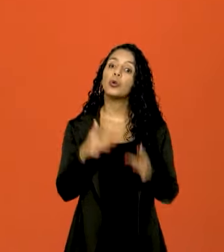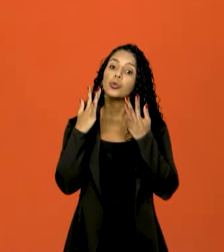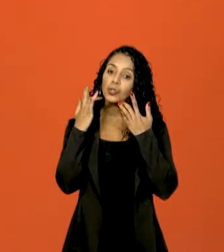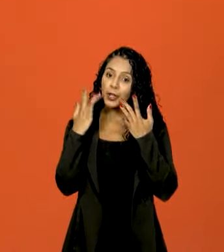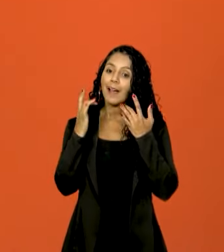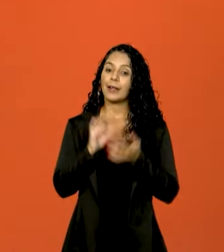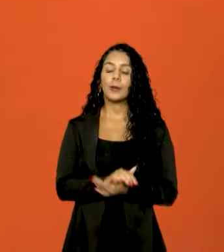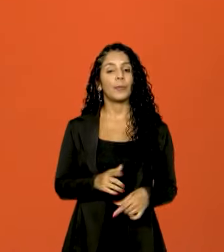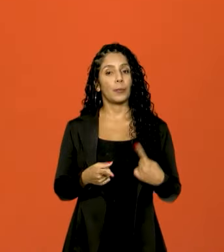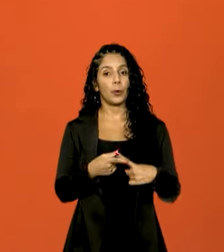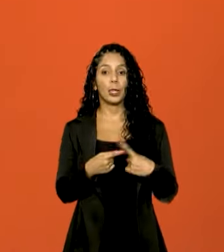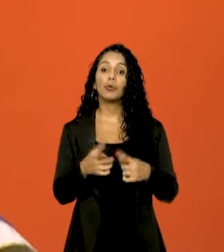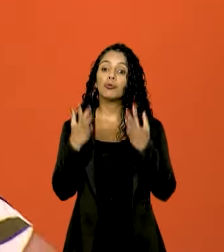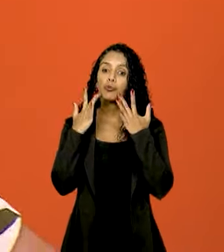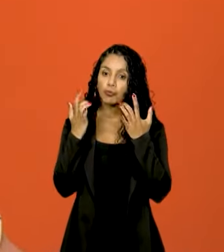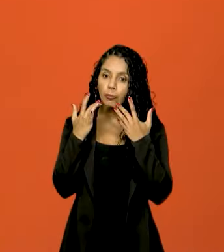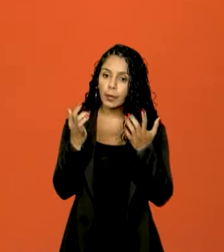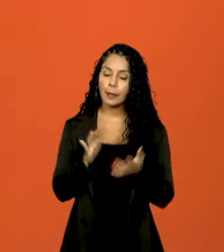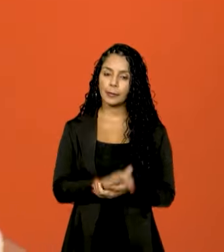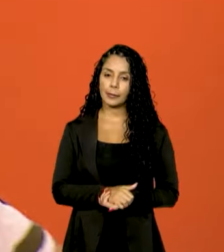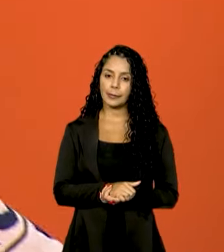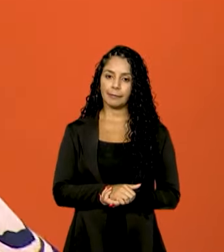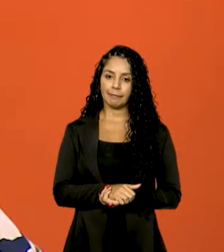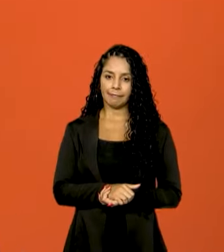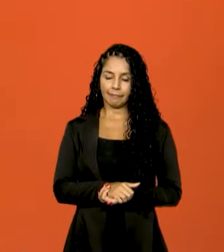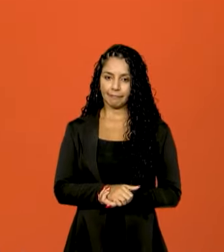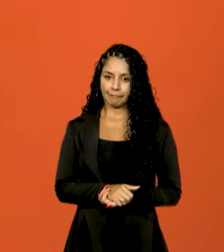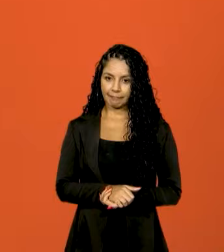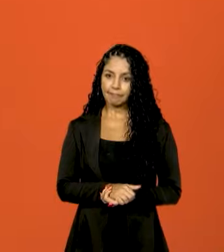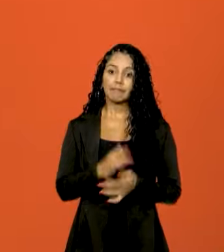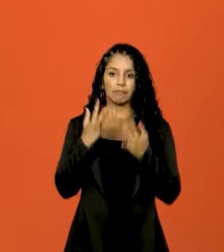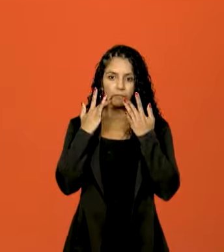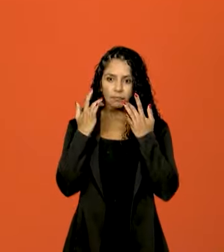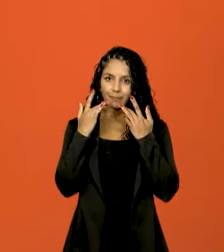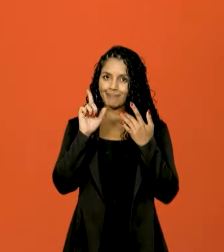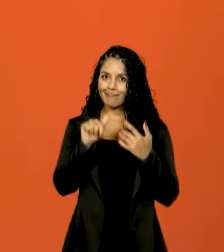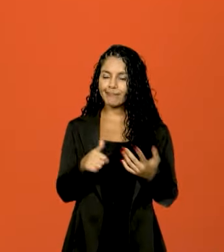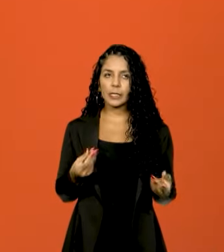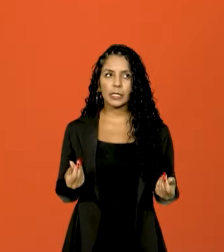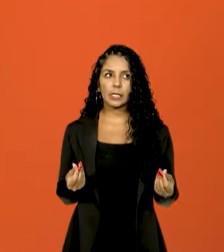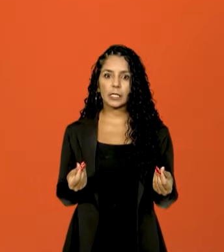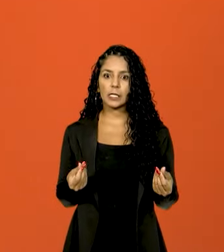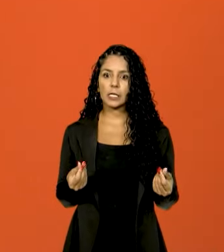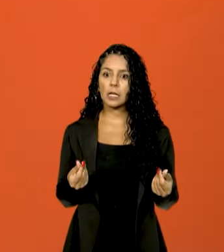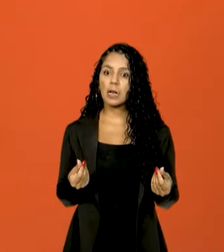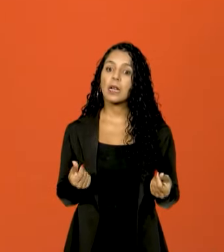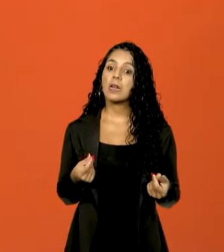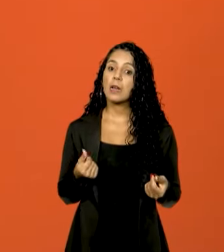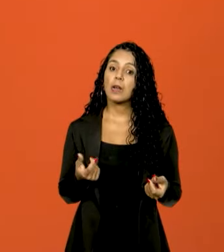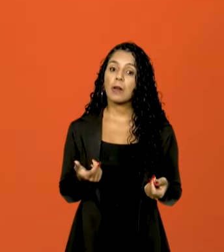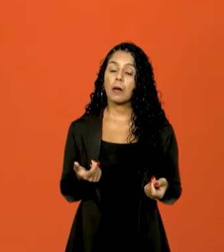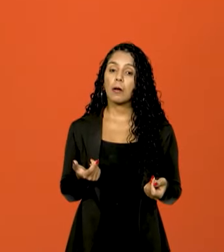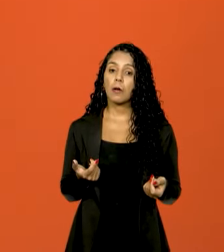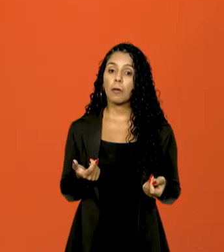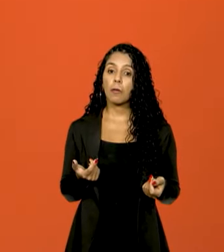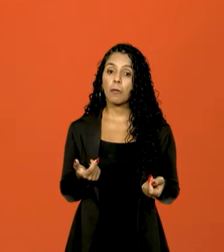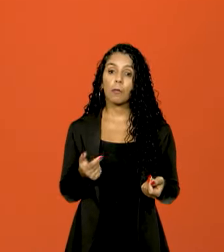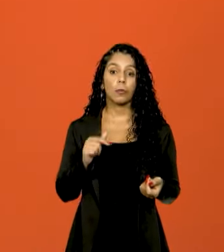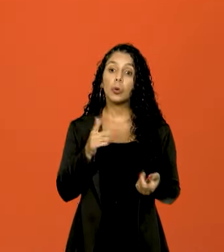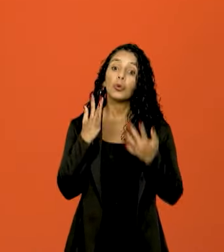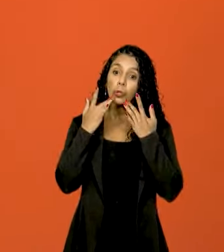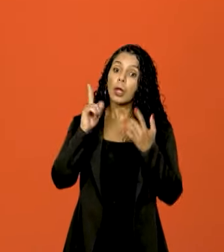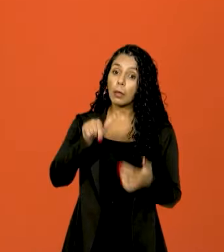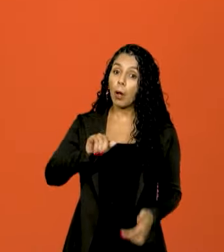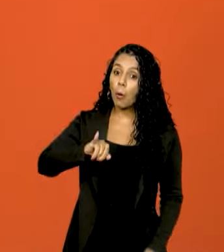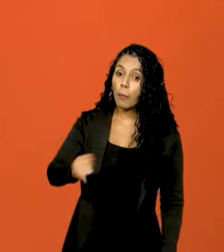o teatro é, na pior das hipóteses, na pior da situação, das situações, a chance